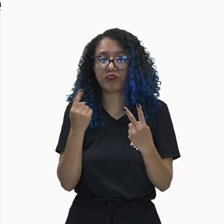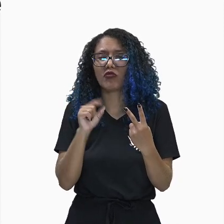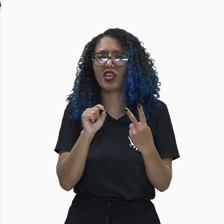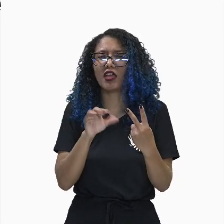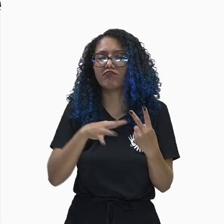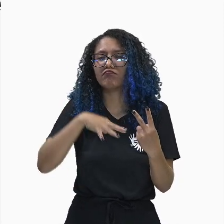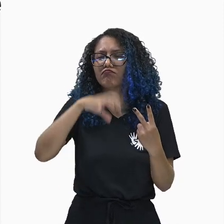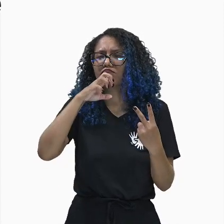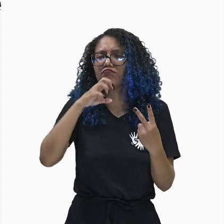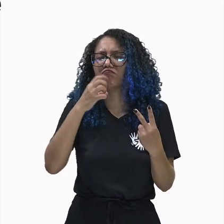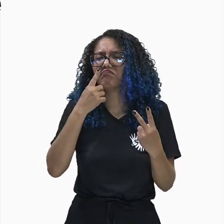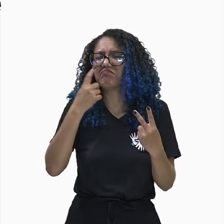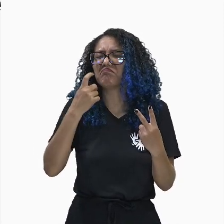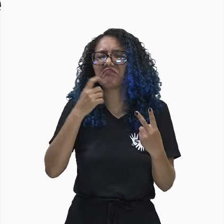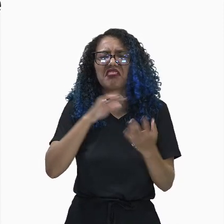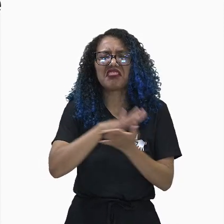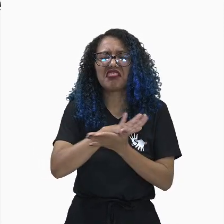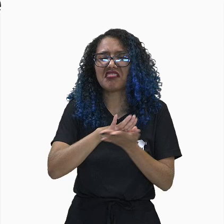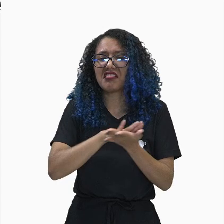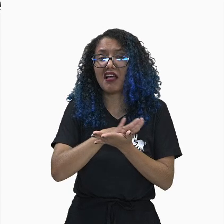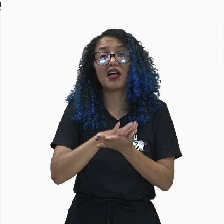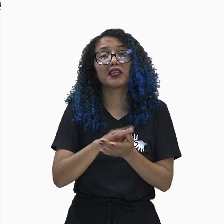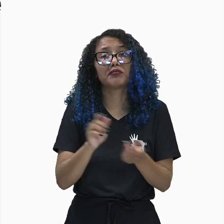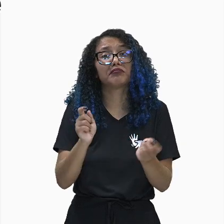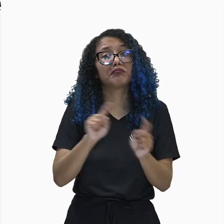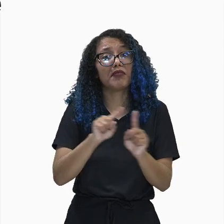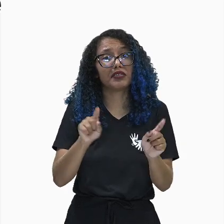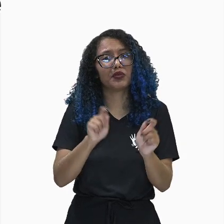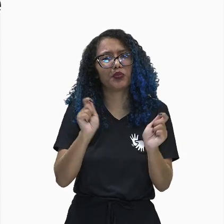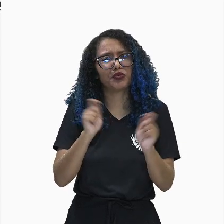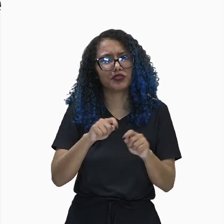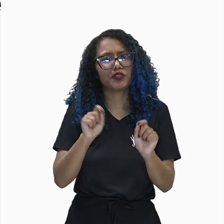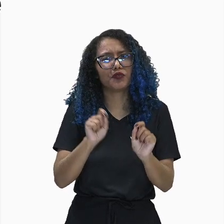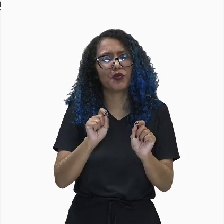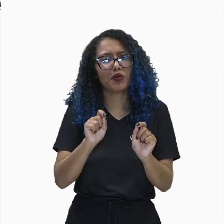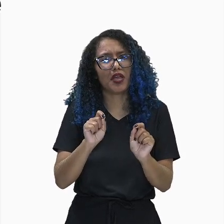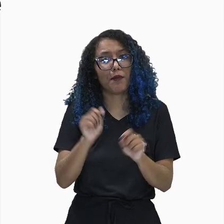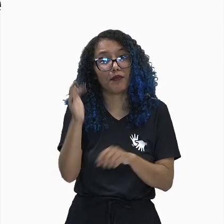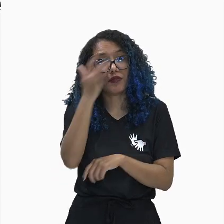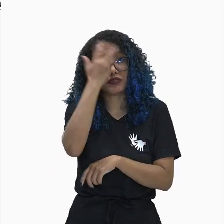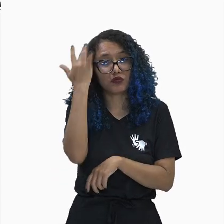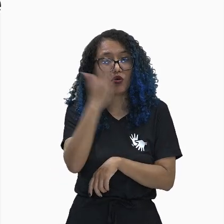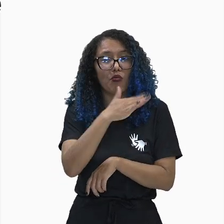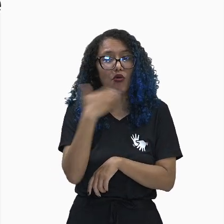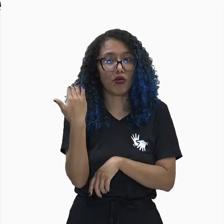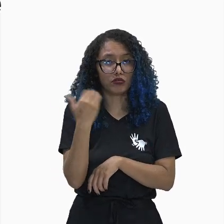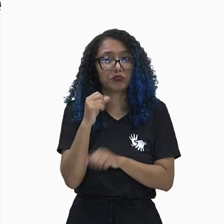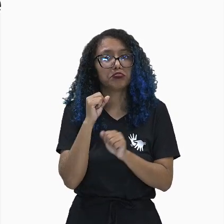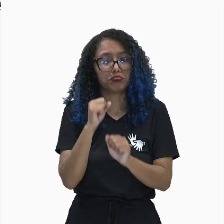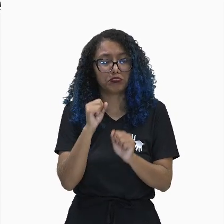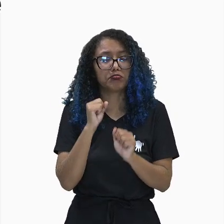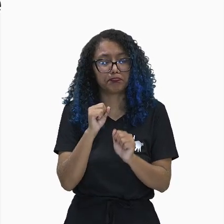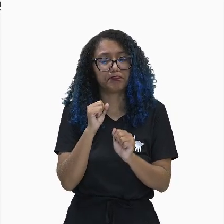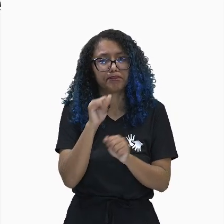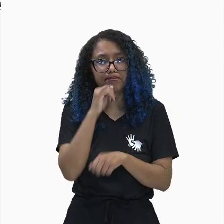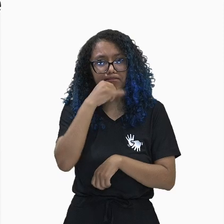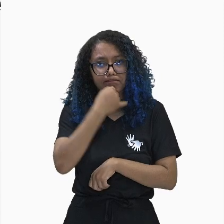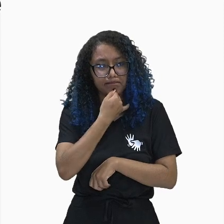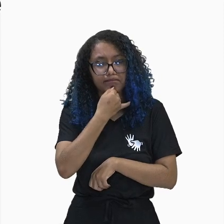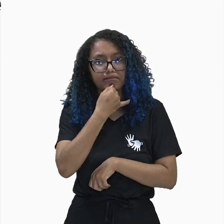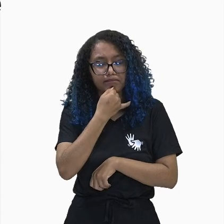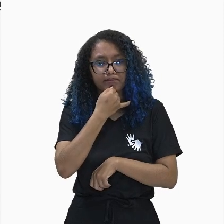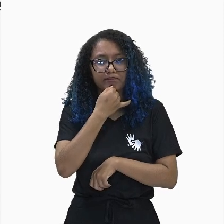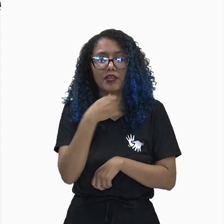cheiro, odor e podem inclusive matar o indivíduo, levá-lo à morte, infelizmente, a óbito,